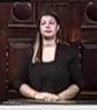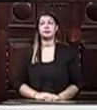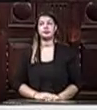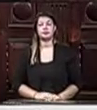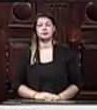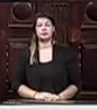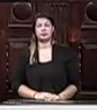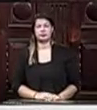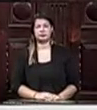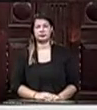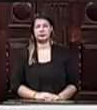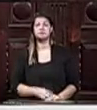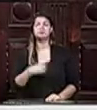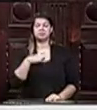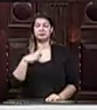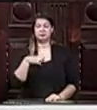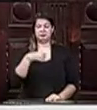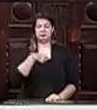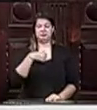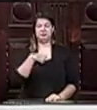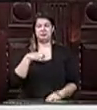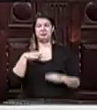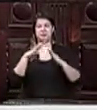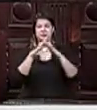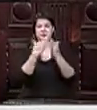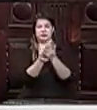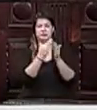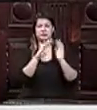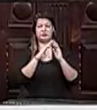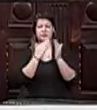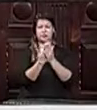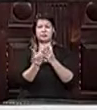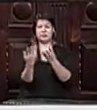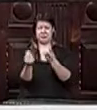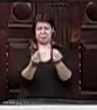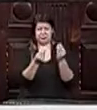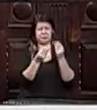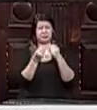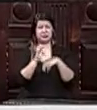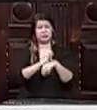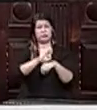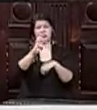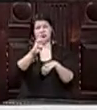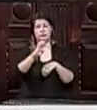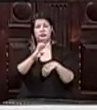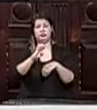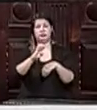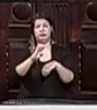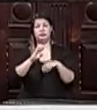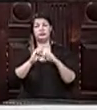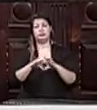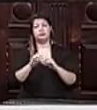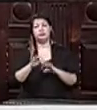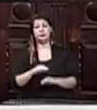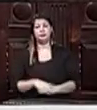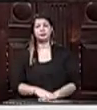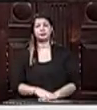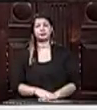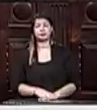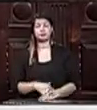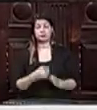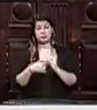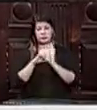convulsionado, por assim dizer, várias escolas, várias comunidades escolares da rede estadual de educação. Quero